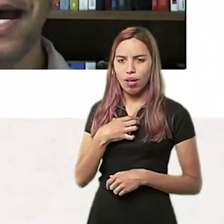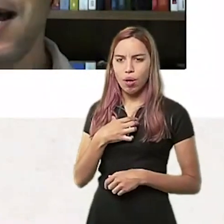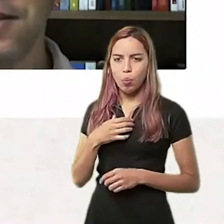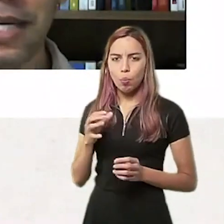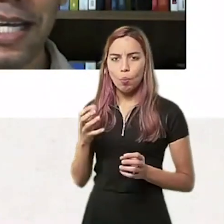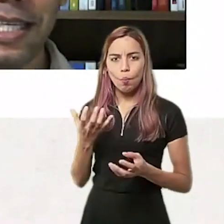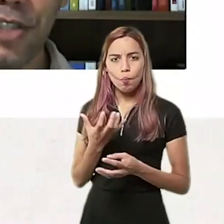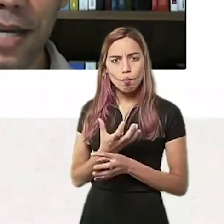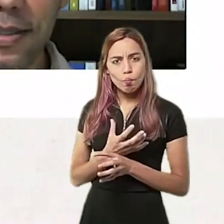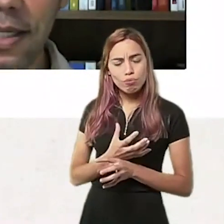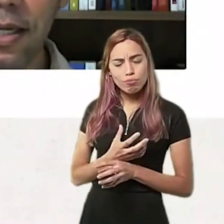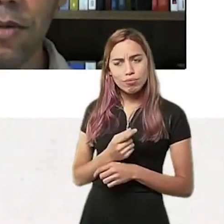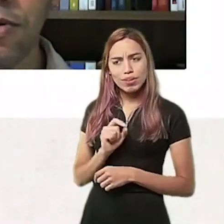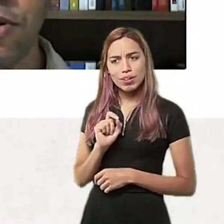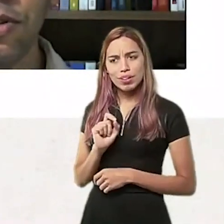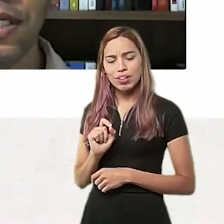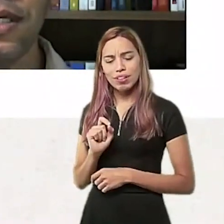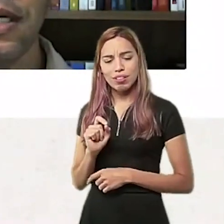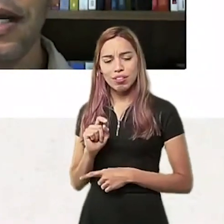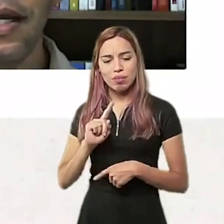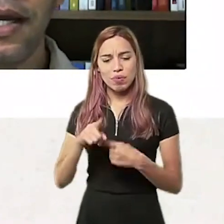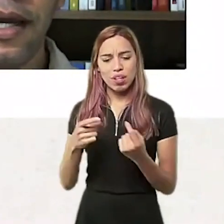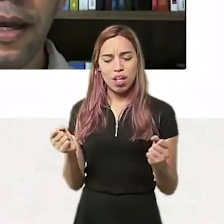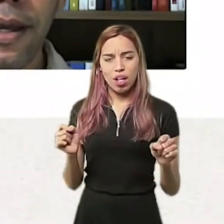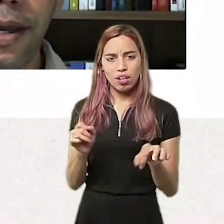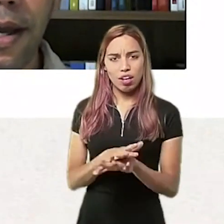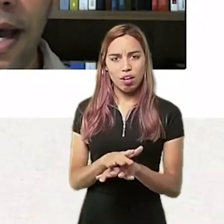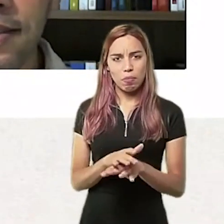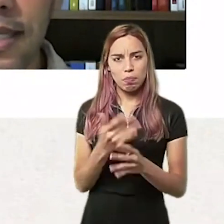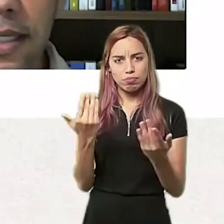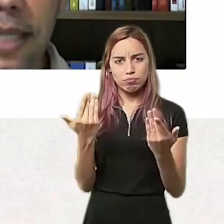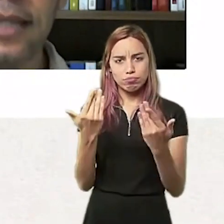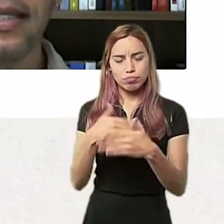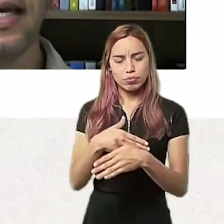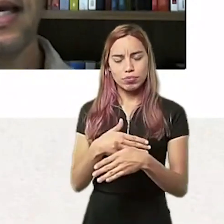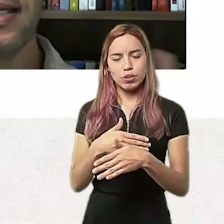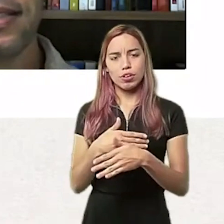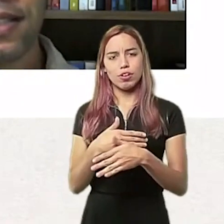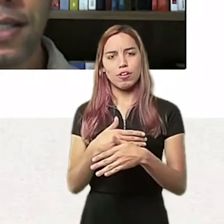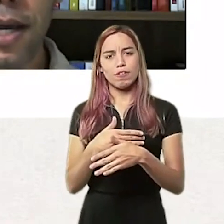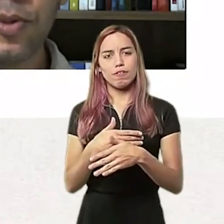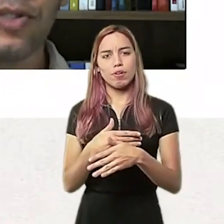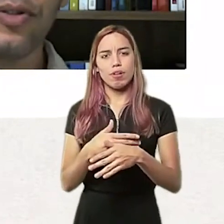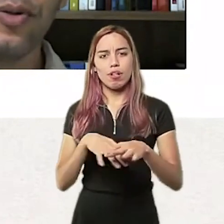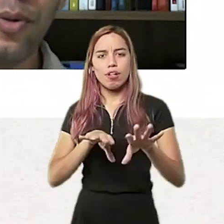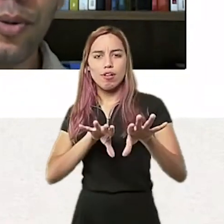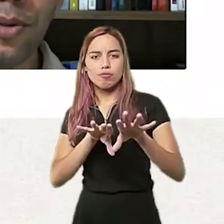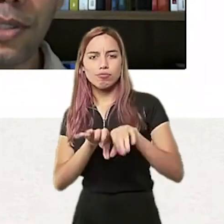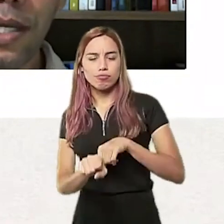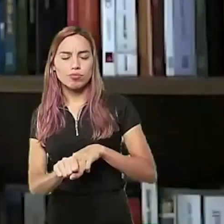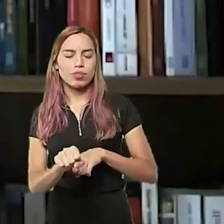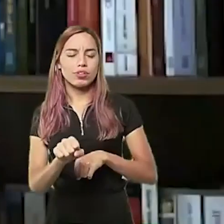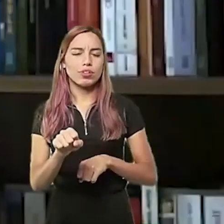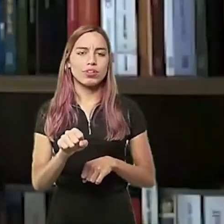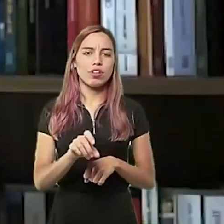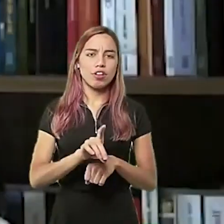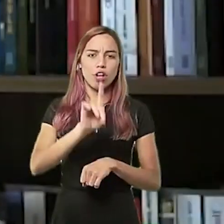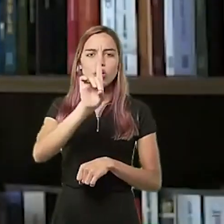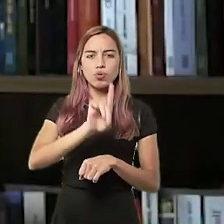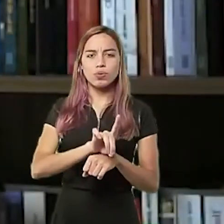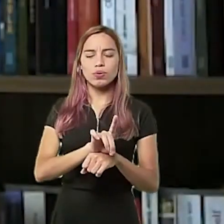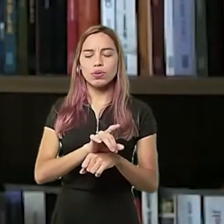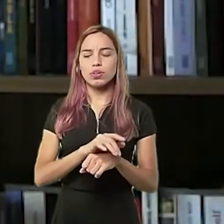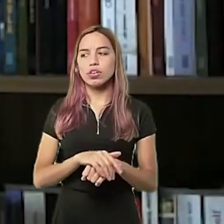o doutorado, aquela dedicação toda à escrita da tese, aos estudos, né, e tudo,